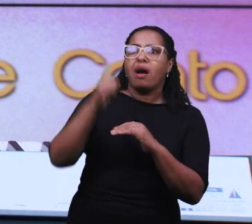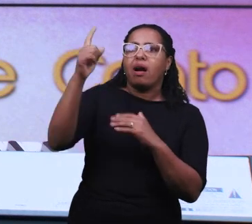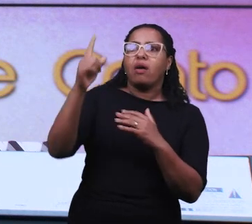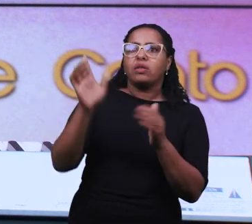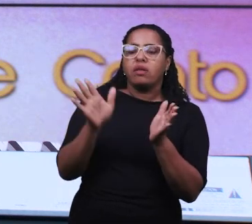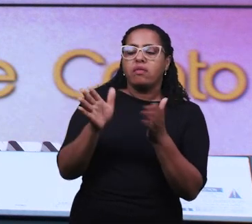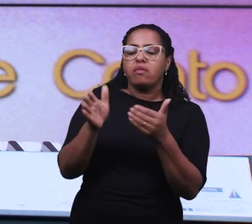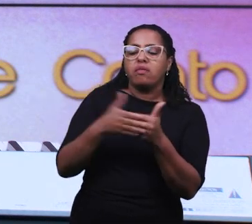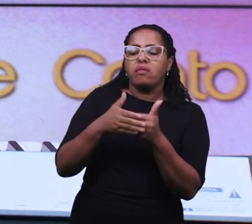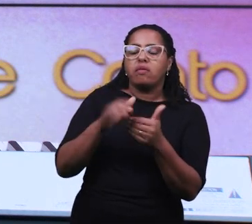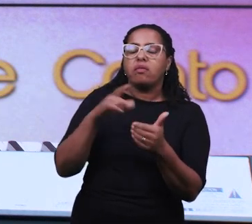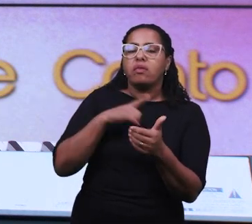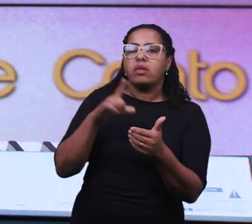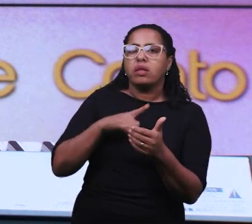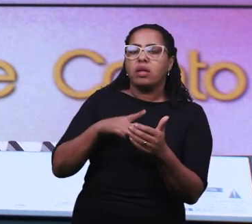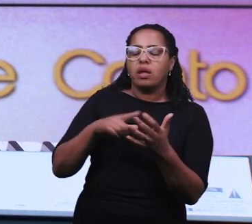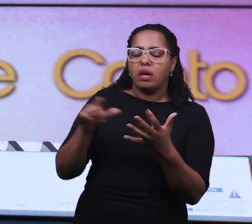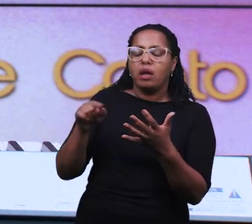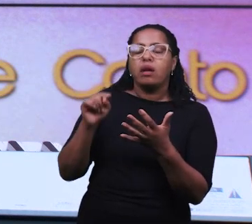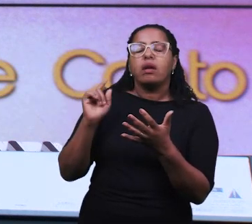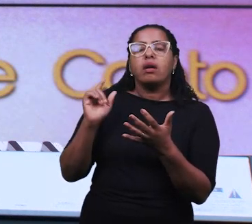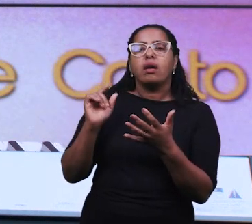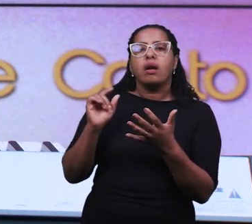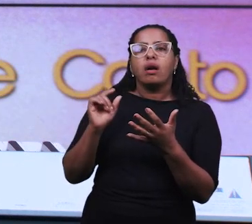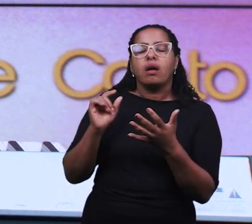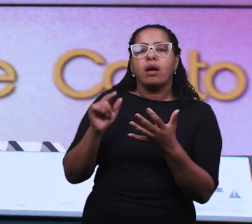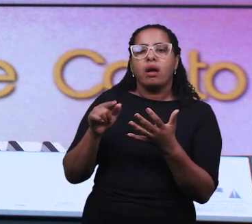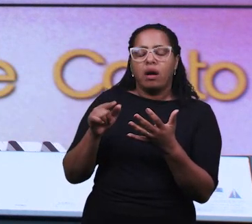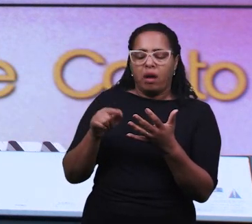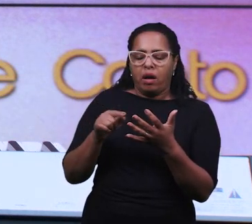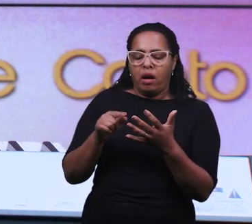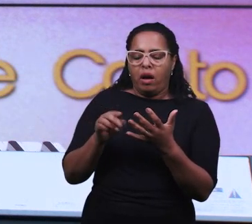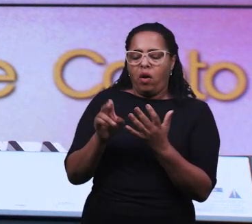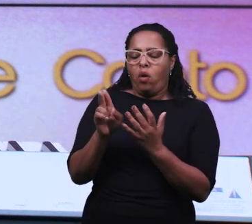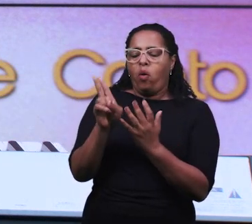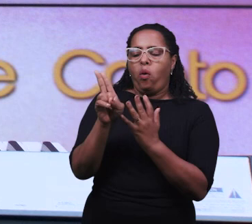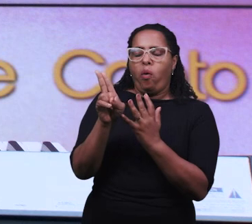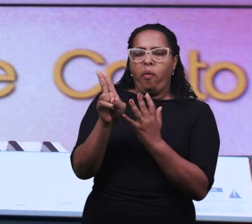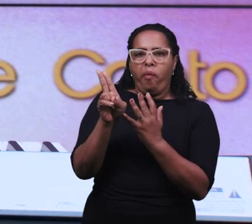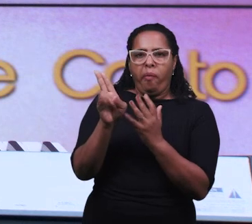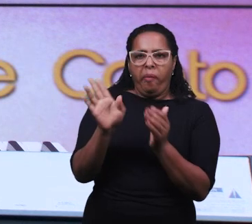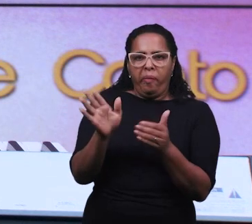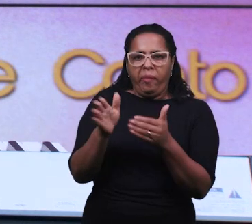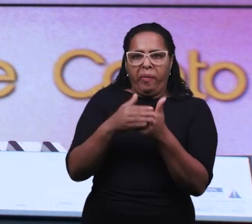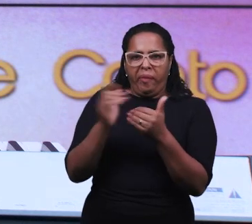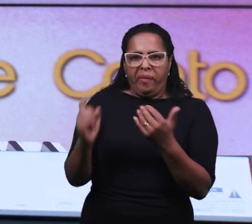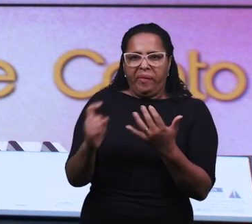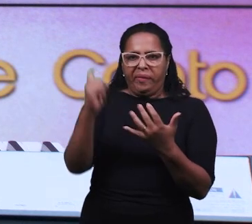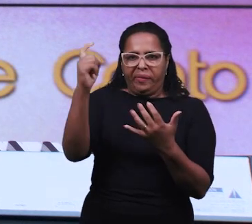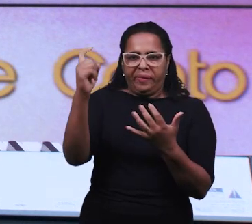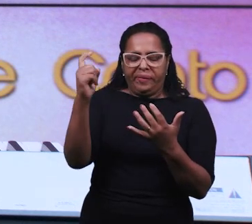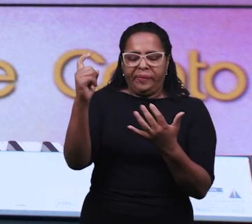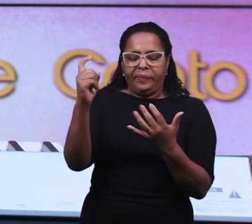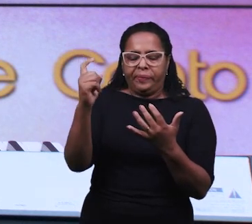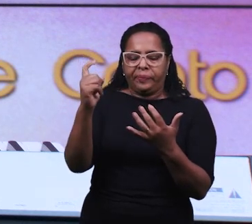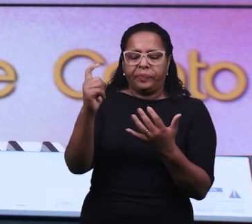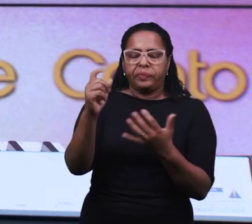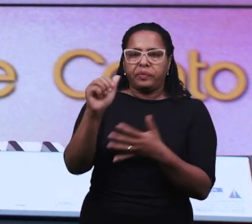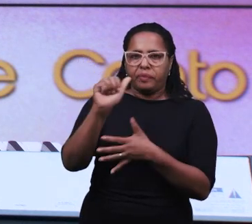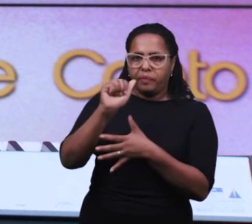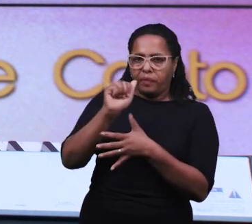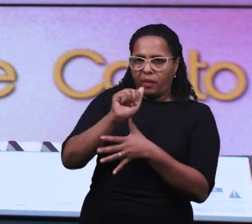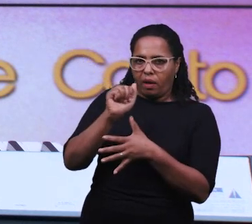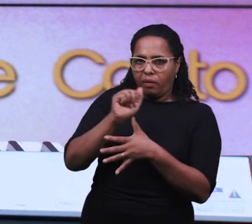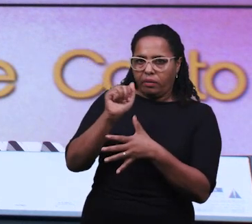fechada que nós temos aqui é U, alta, mais fechada, A